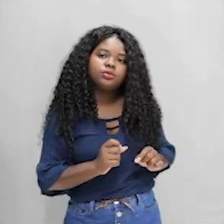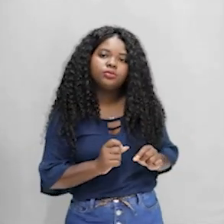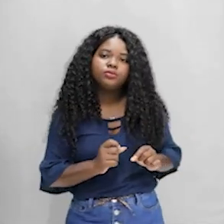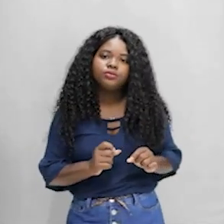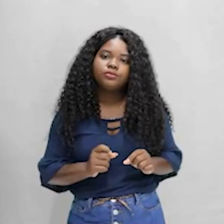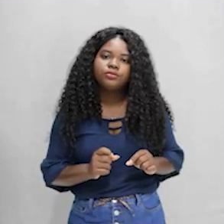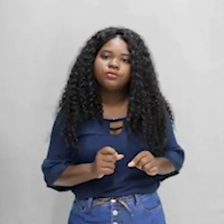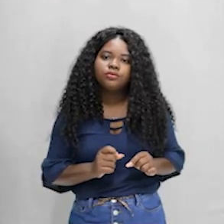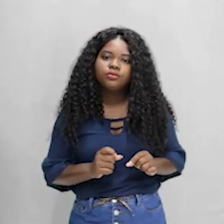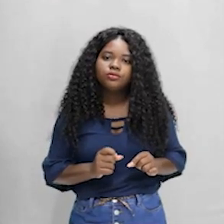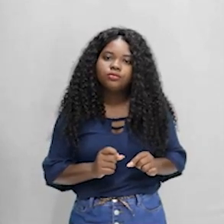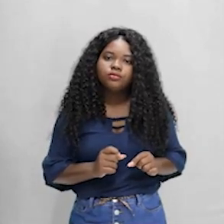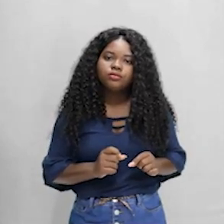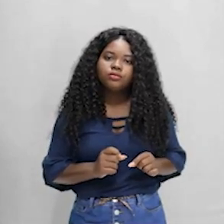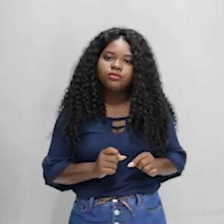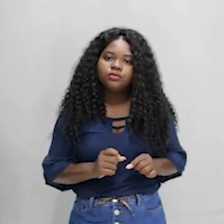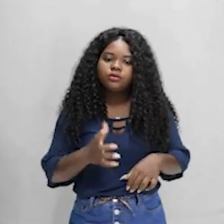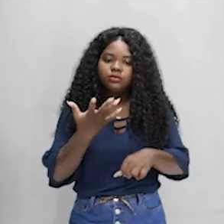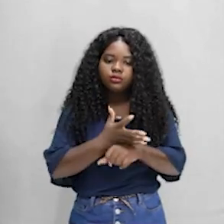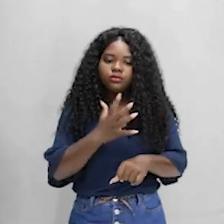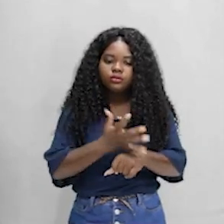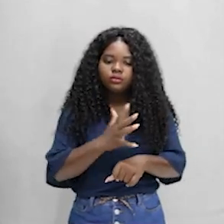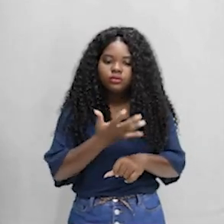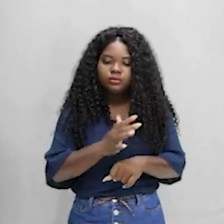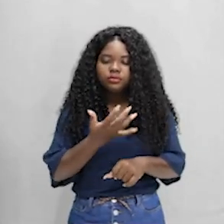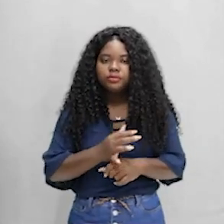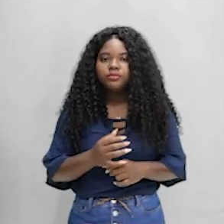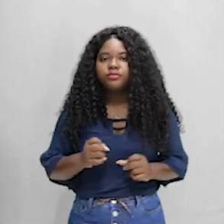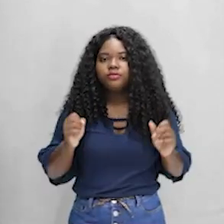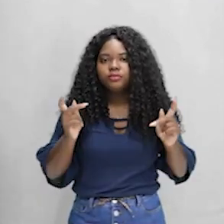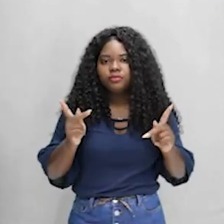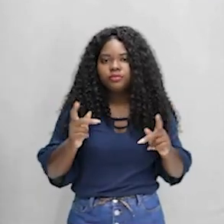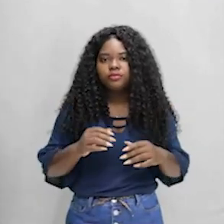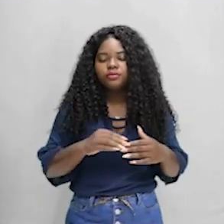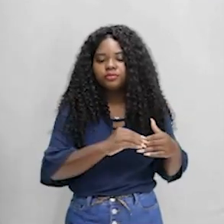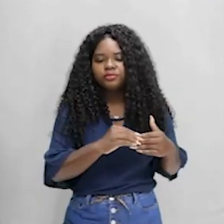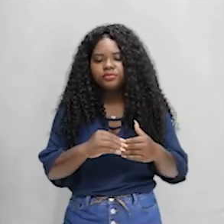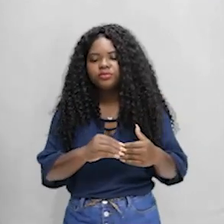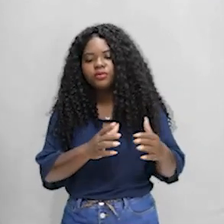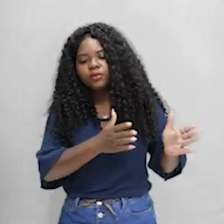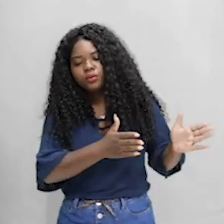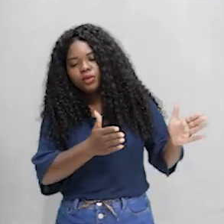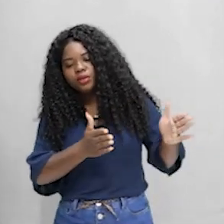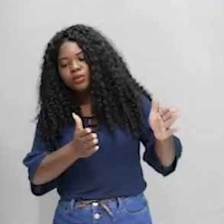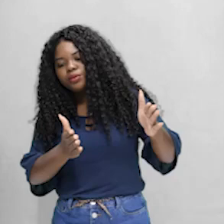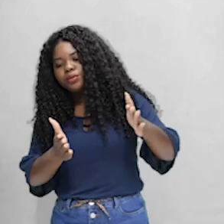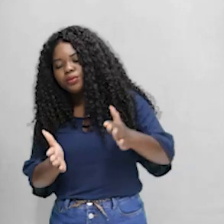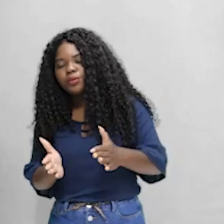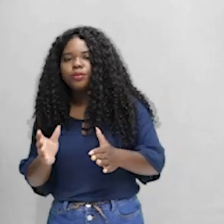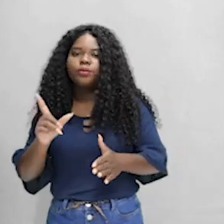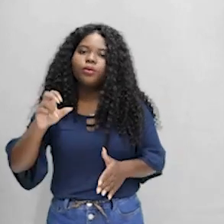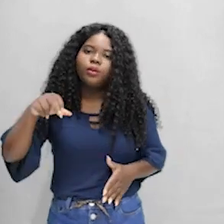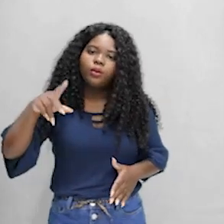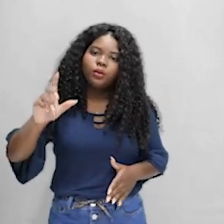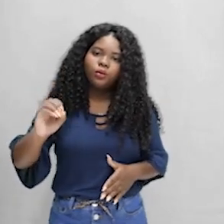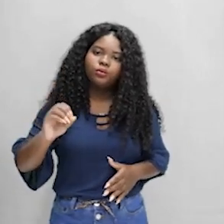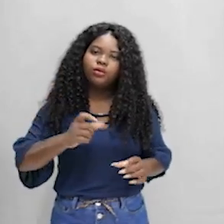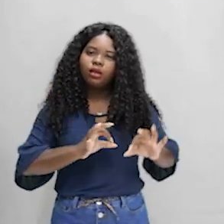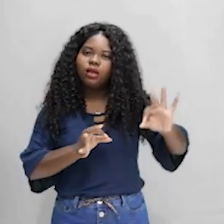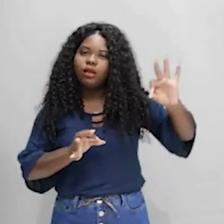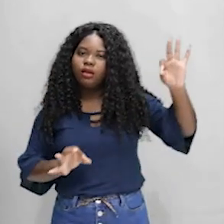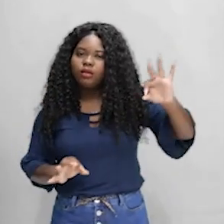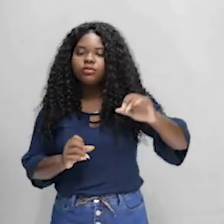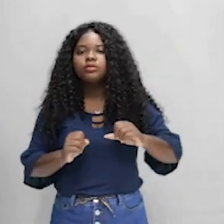expressão um pouco agressiva de treinamento durante um período muito longo de treinamento. Então existe esse período